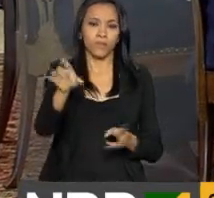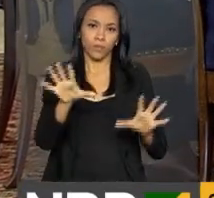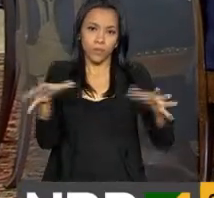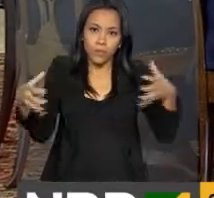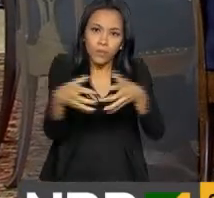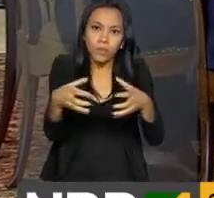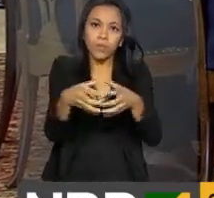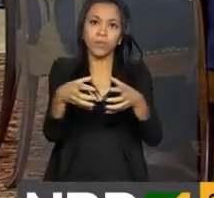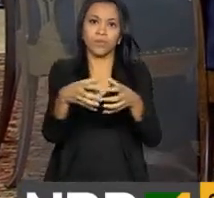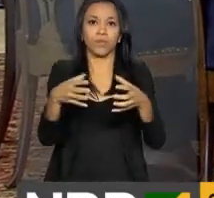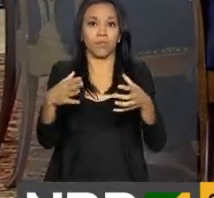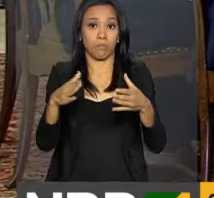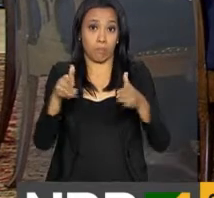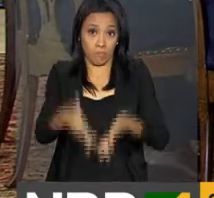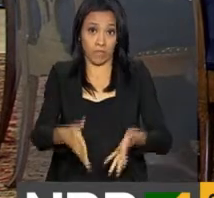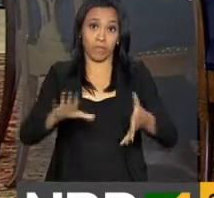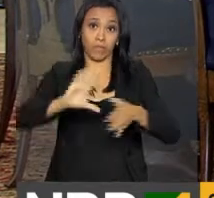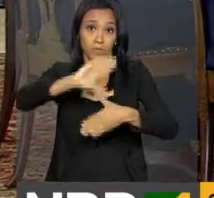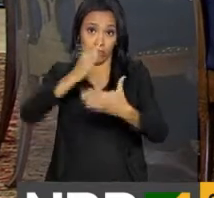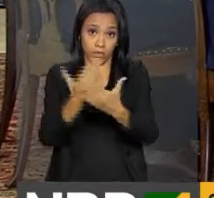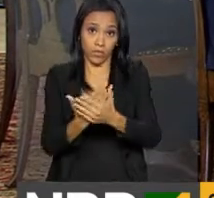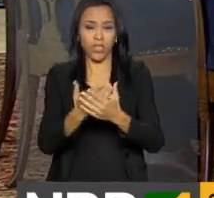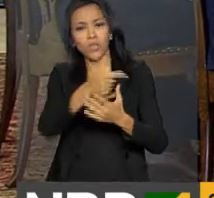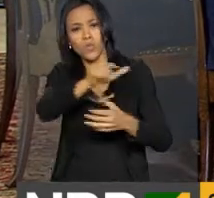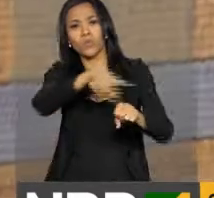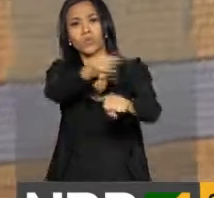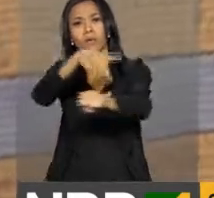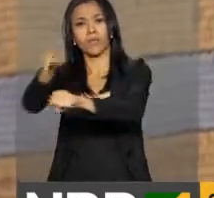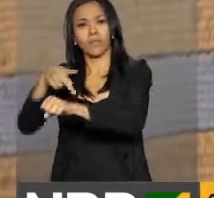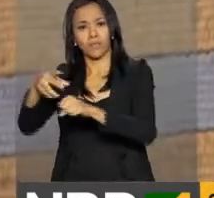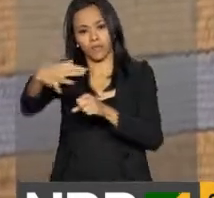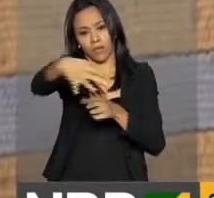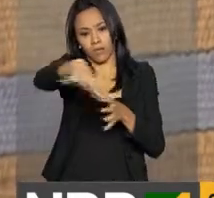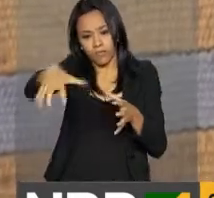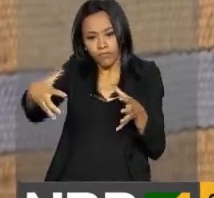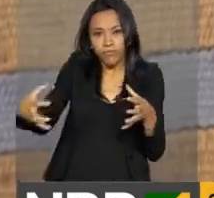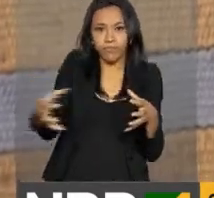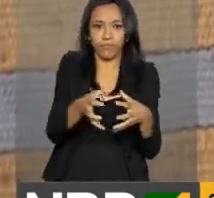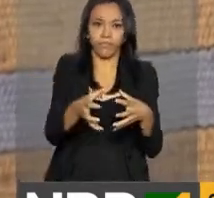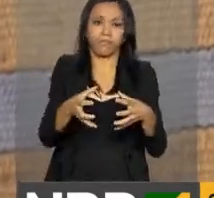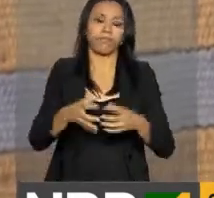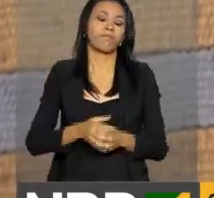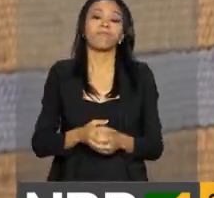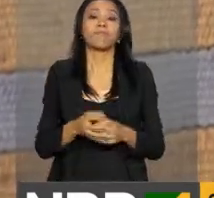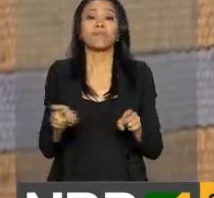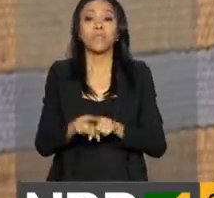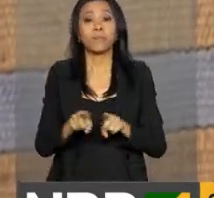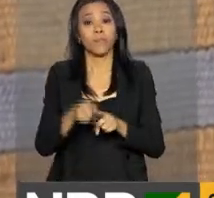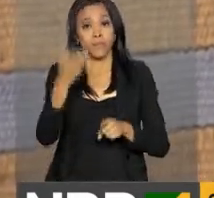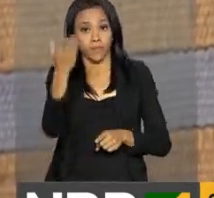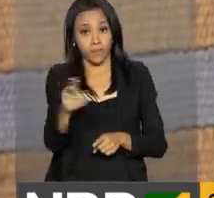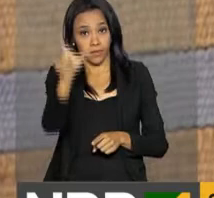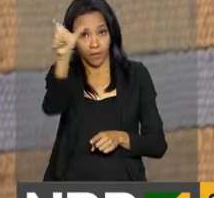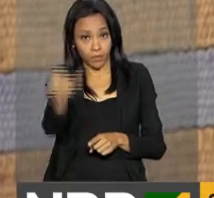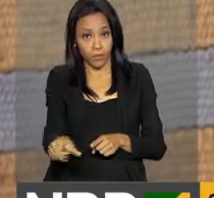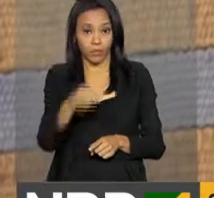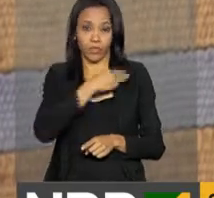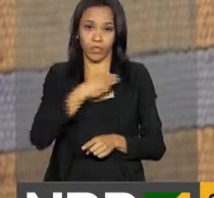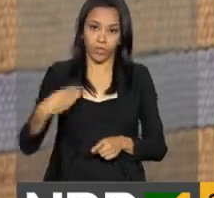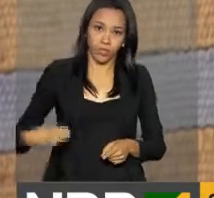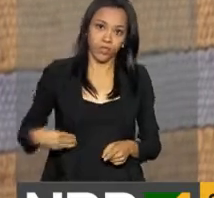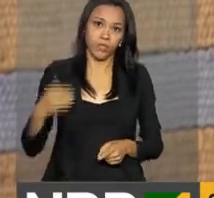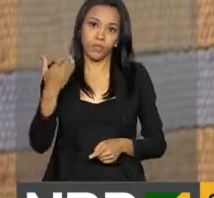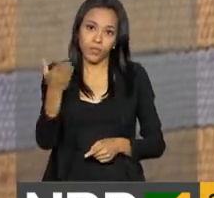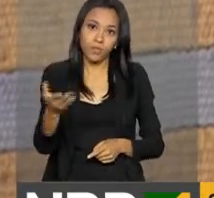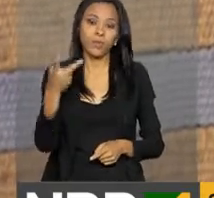Estado do Mercosul e Estados Associados, o senhor Heraldo Munhoz, ministro das Relações Exteriores,